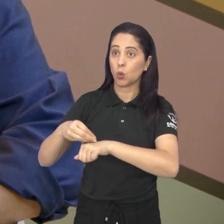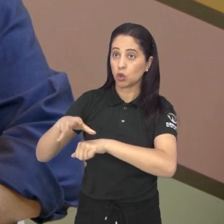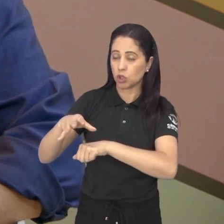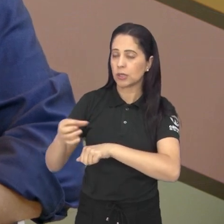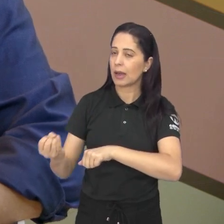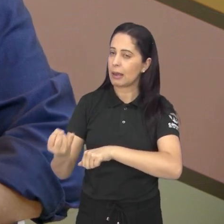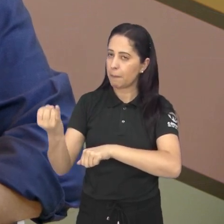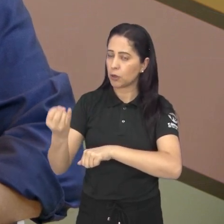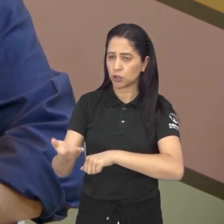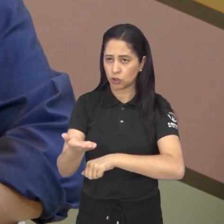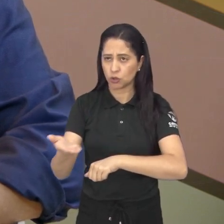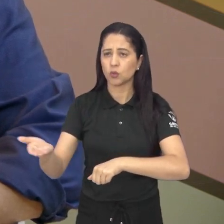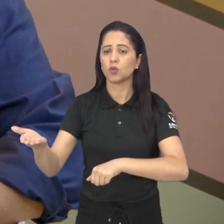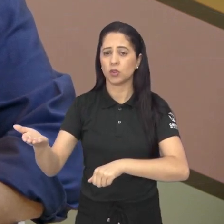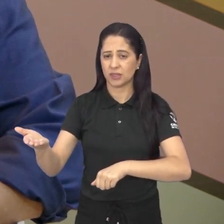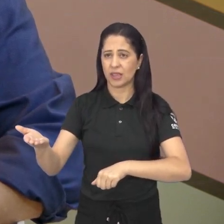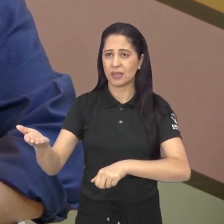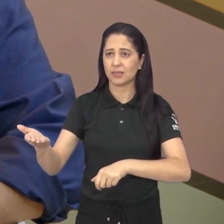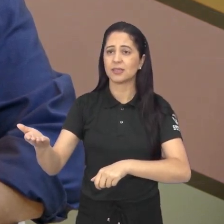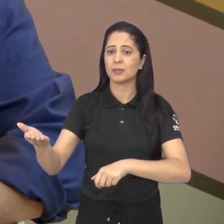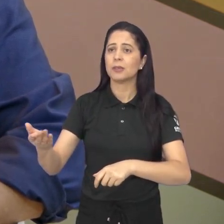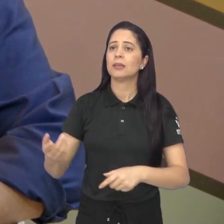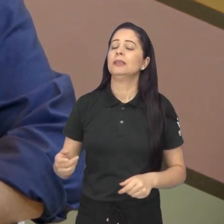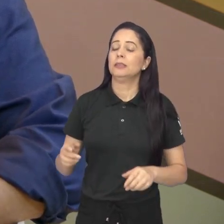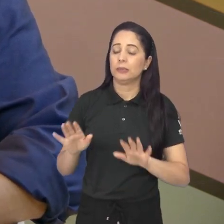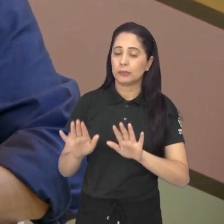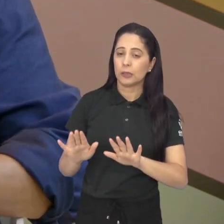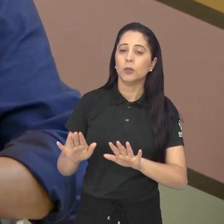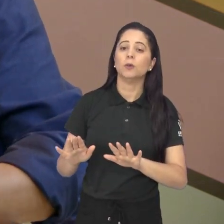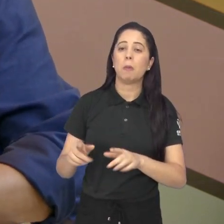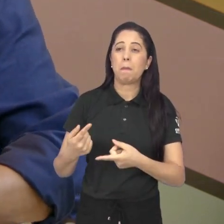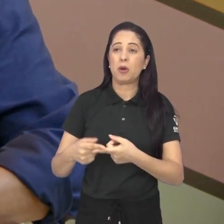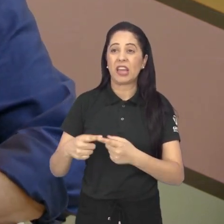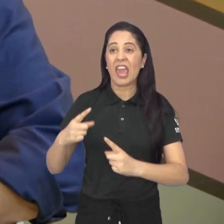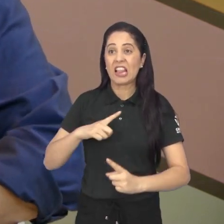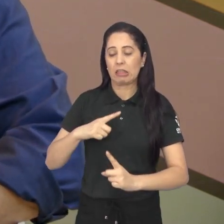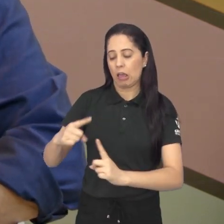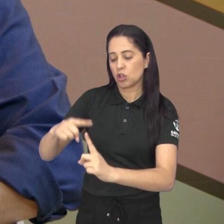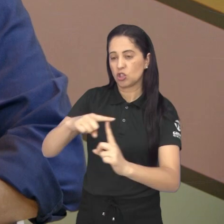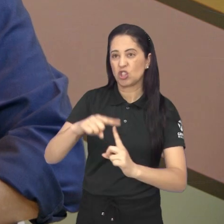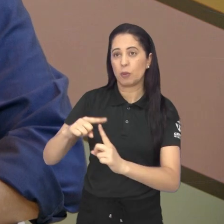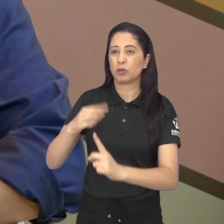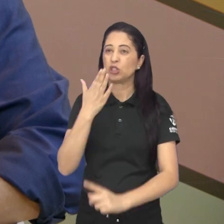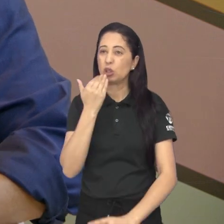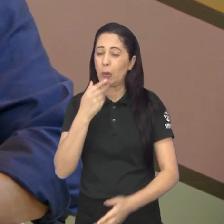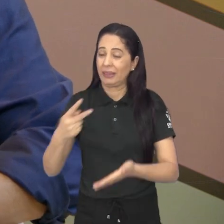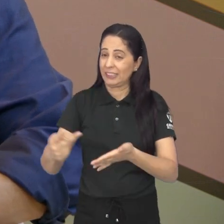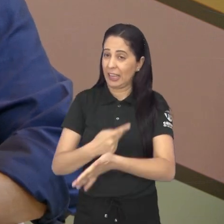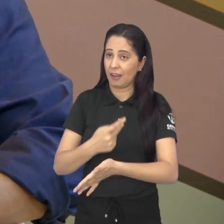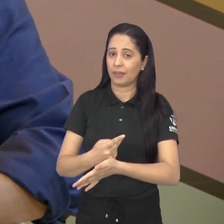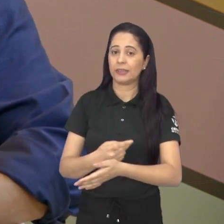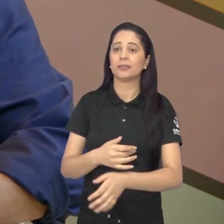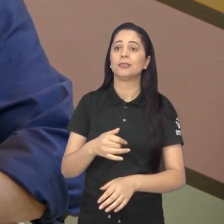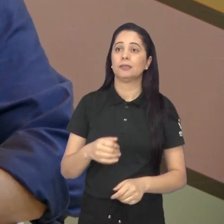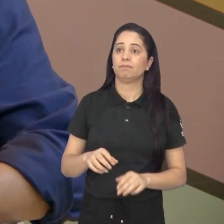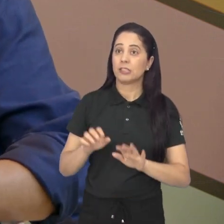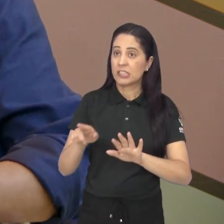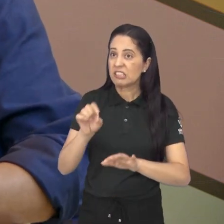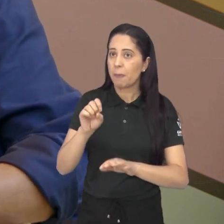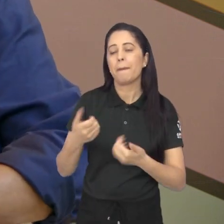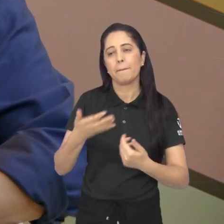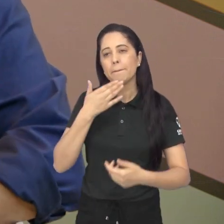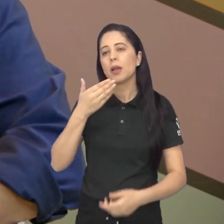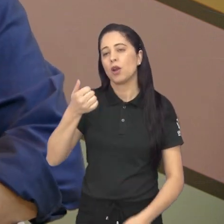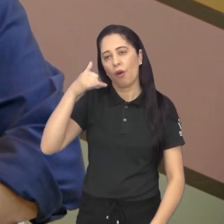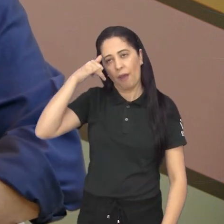gente percebe essa relação do câncer coloretal com alguns tipos de alimentos, né? Então, se você puder evitar esses alimentos, com